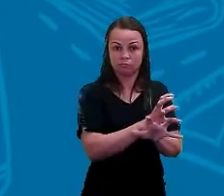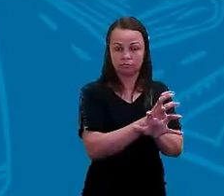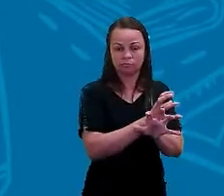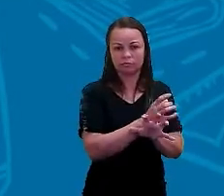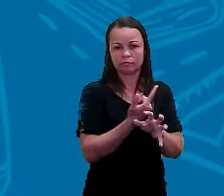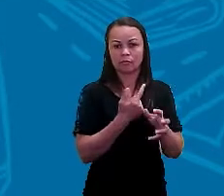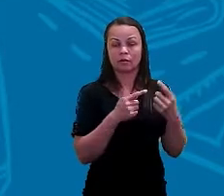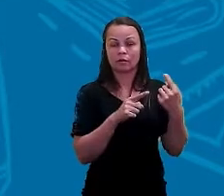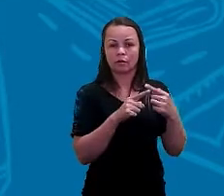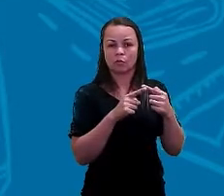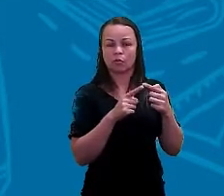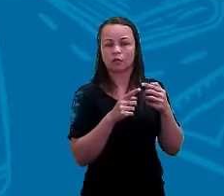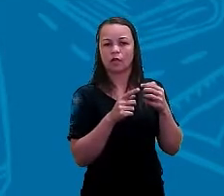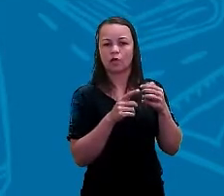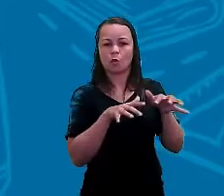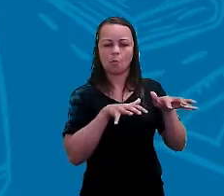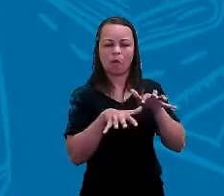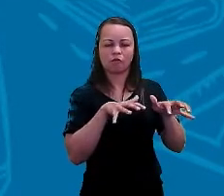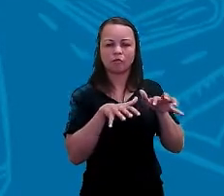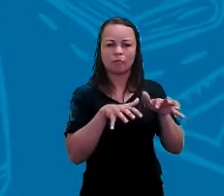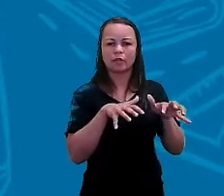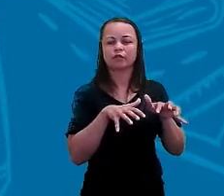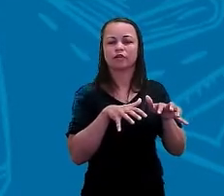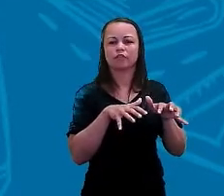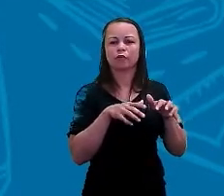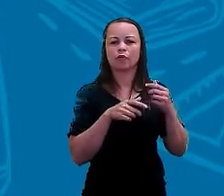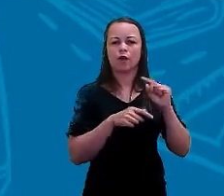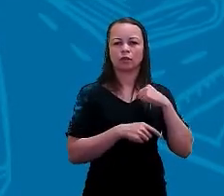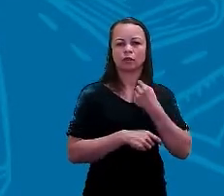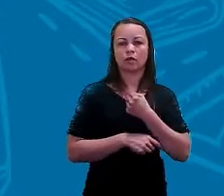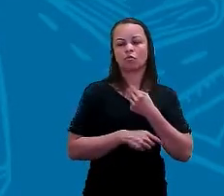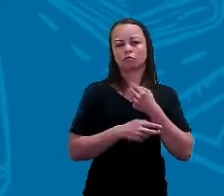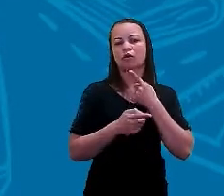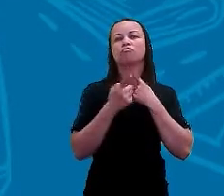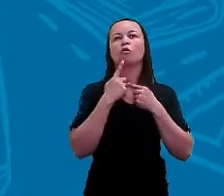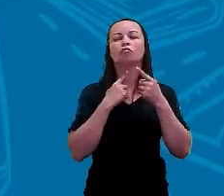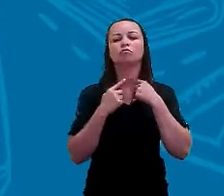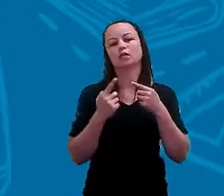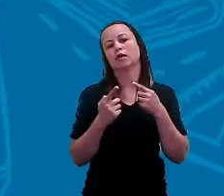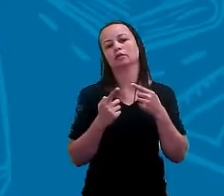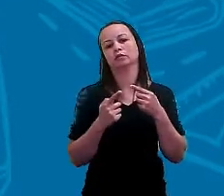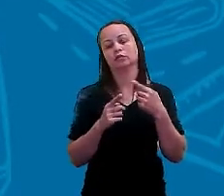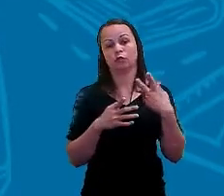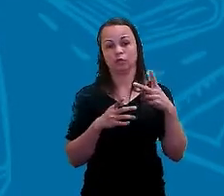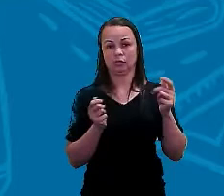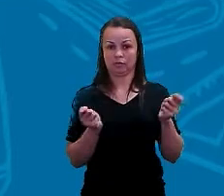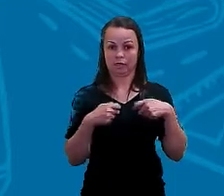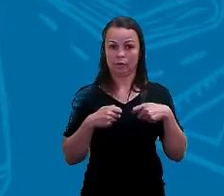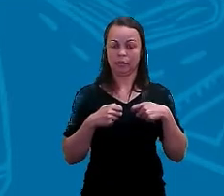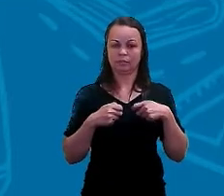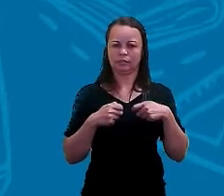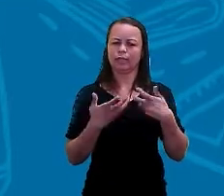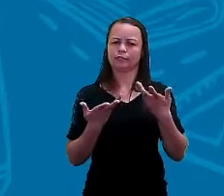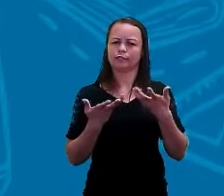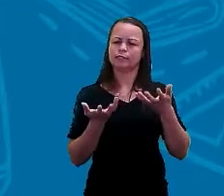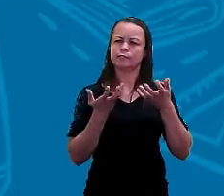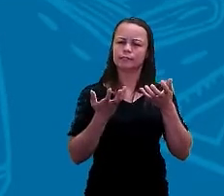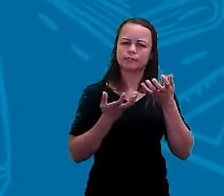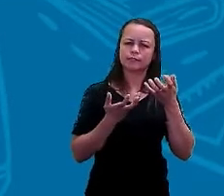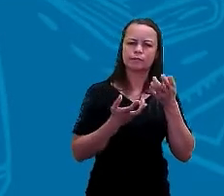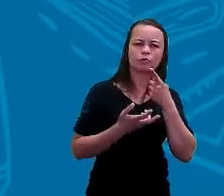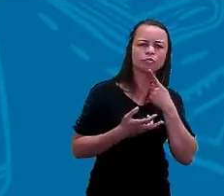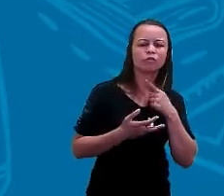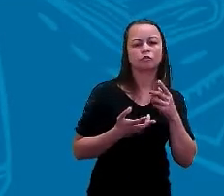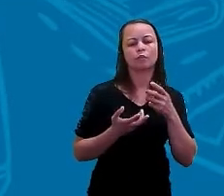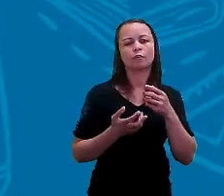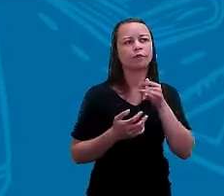porque os movimentos têm a ver com a nossa vontade. Ele tem a ver com a nossa capacidade de decidir se fazer esse movimento. Por